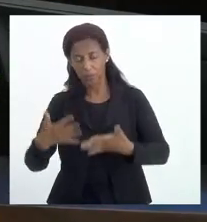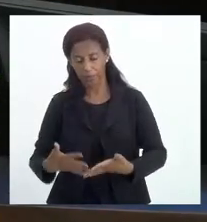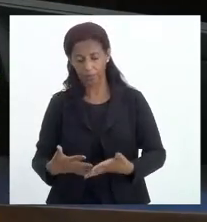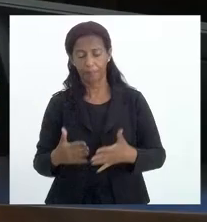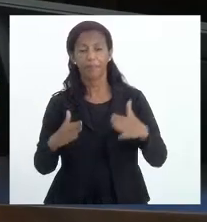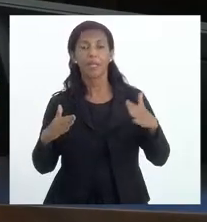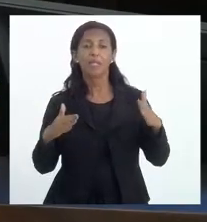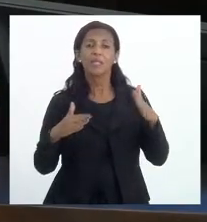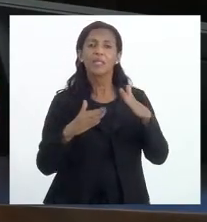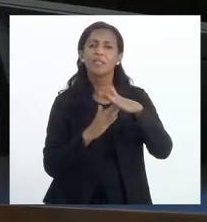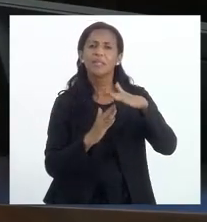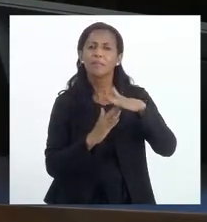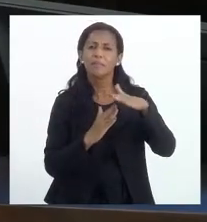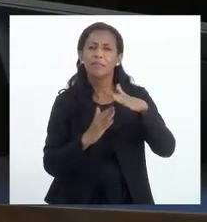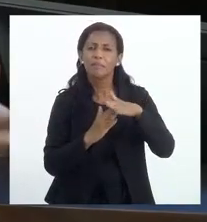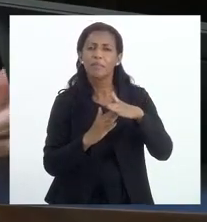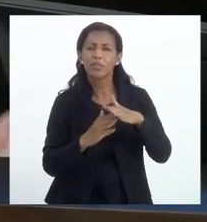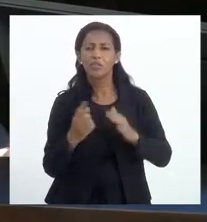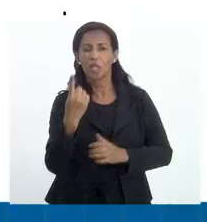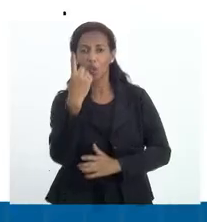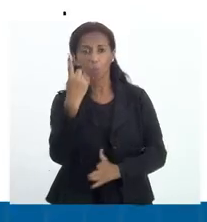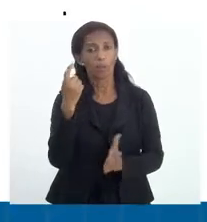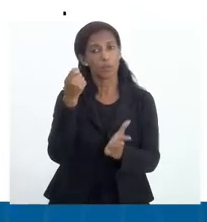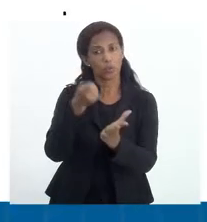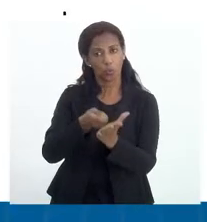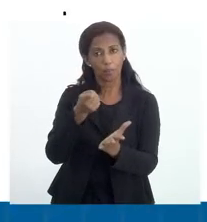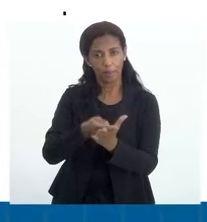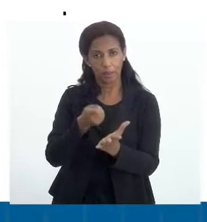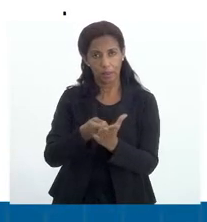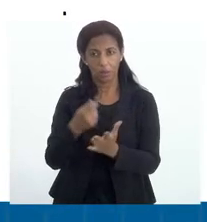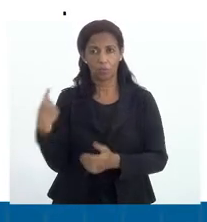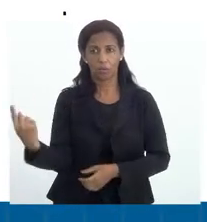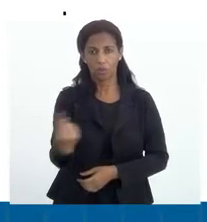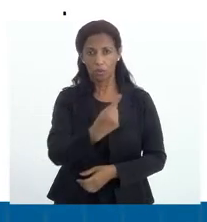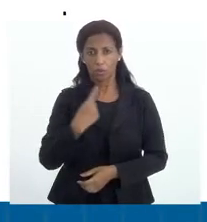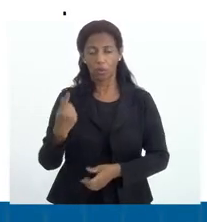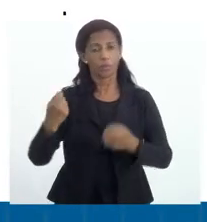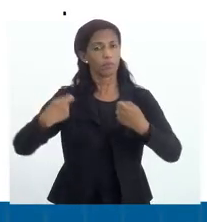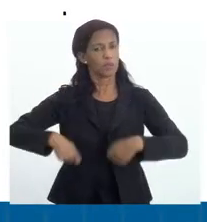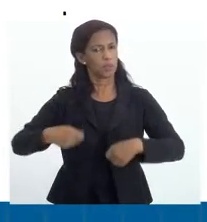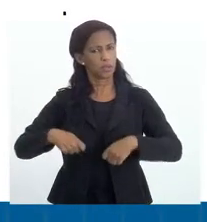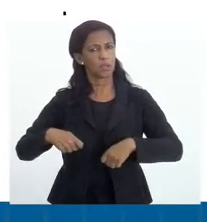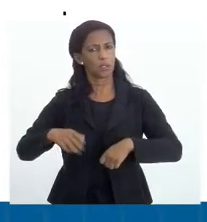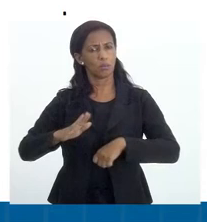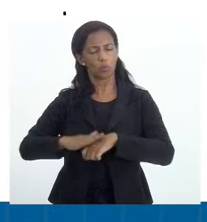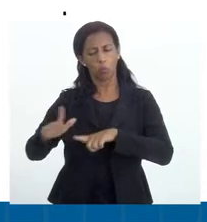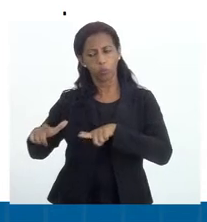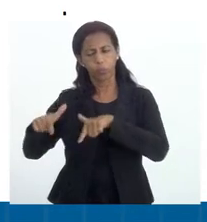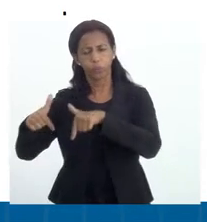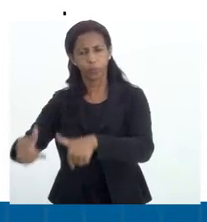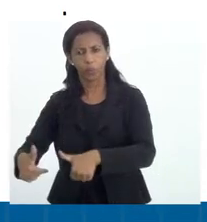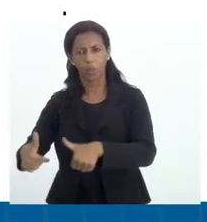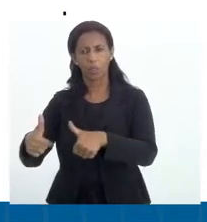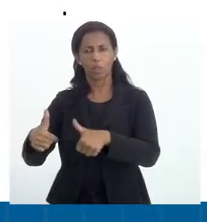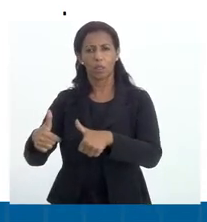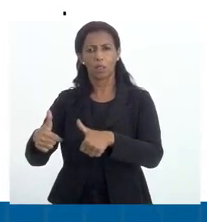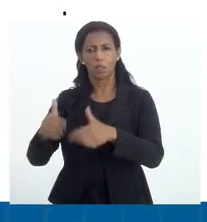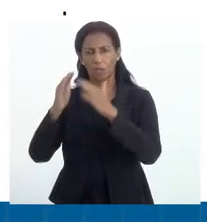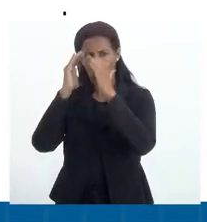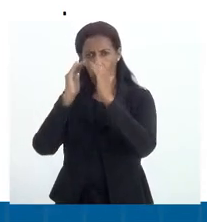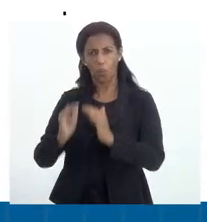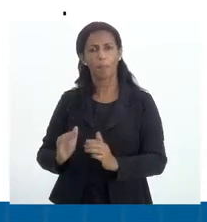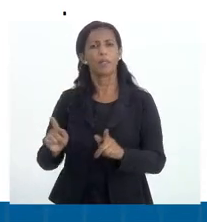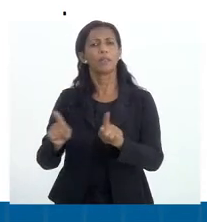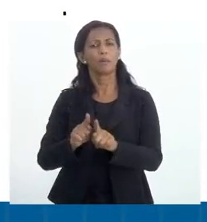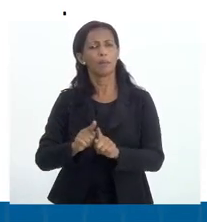limite de despesa primária é uma das obrigações que nós temos que fazer, temos que cumprir, dentre as outras que o deputado